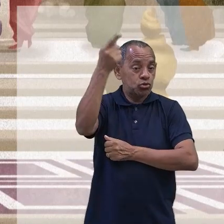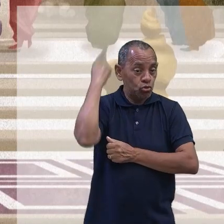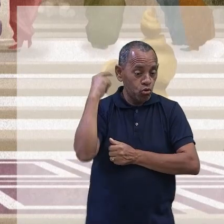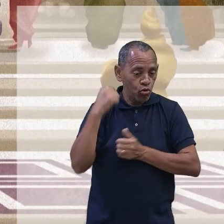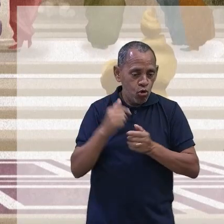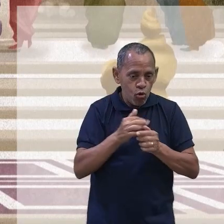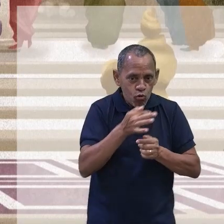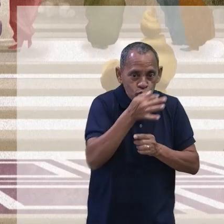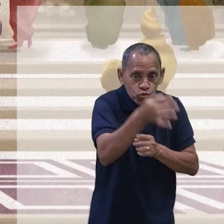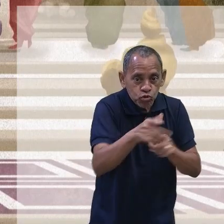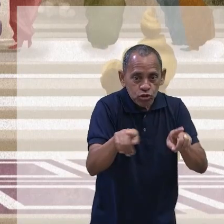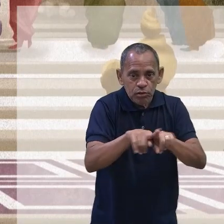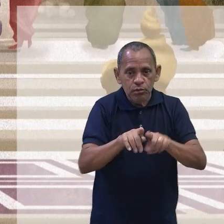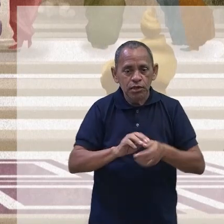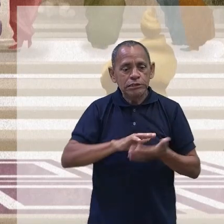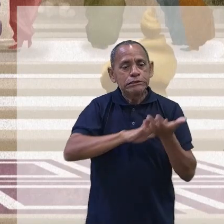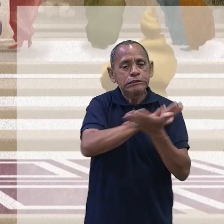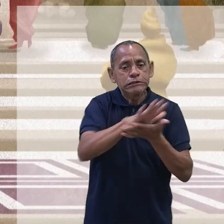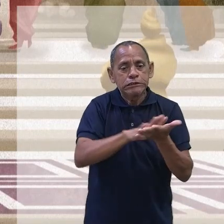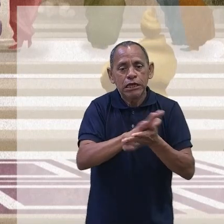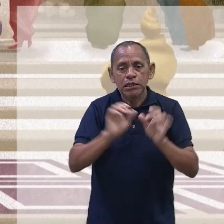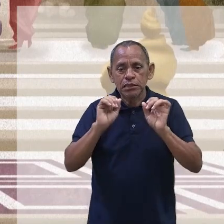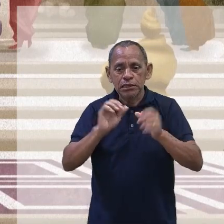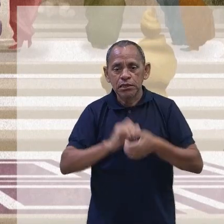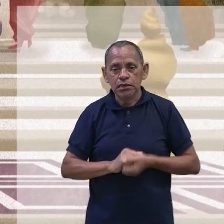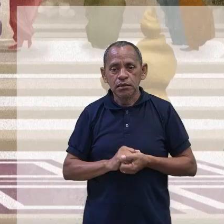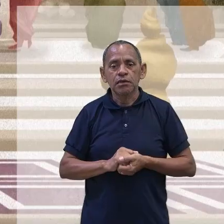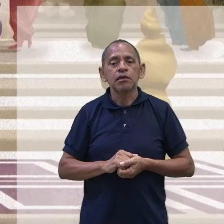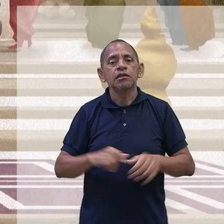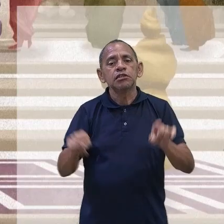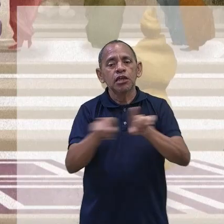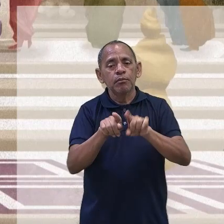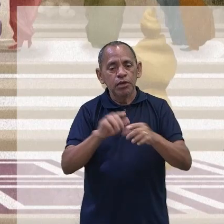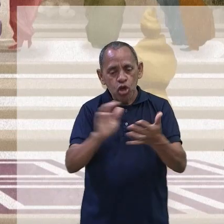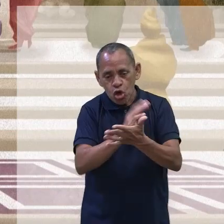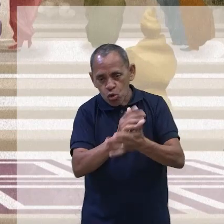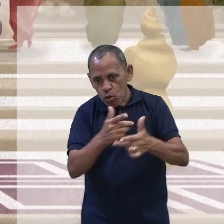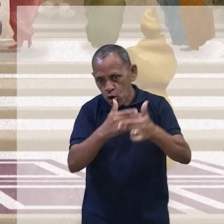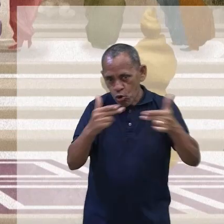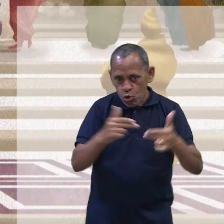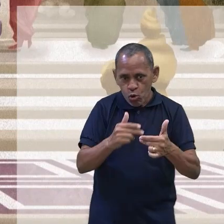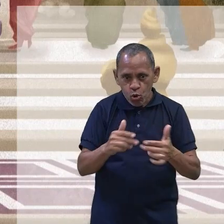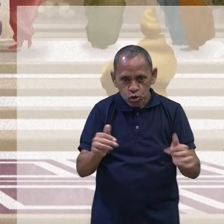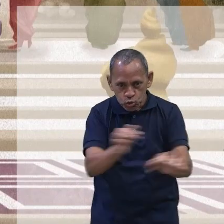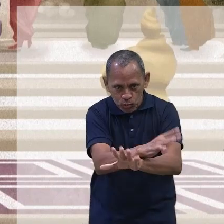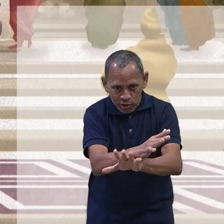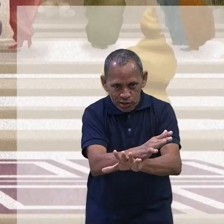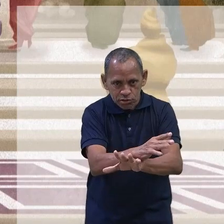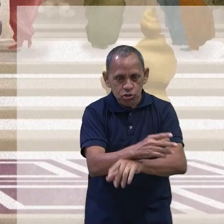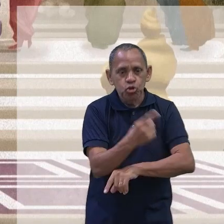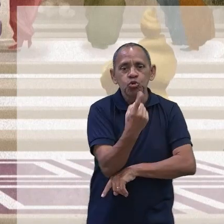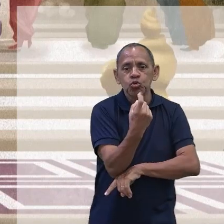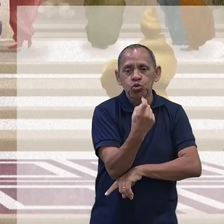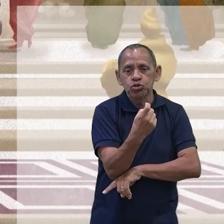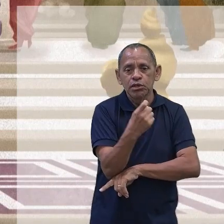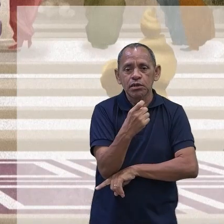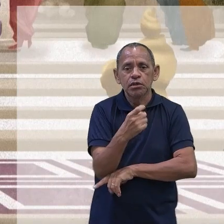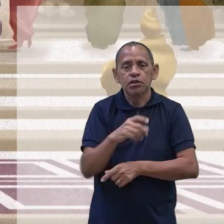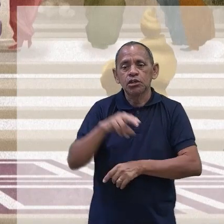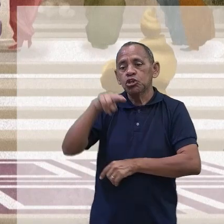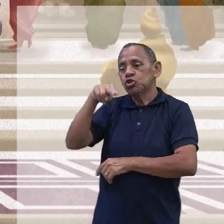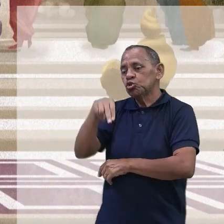desde o nada? Assim, deve algo ser totalmente ou nunca, e jamais